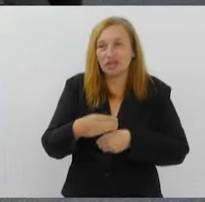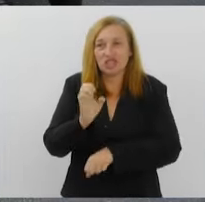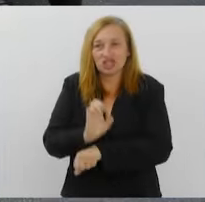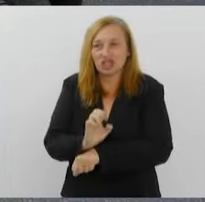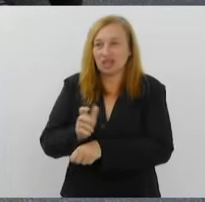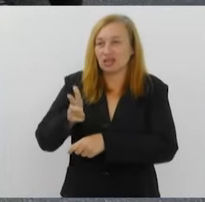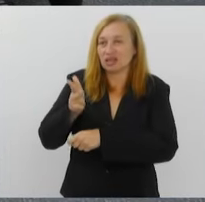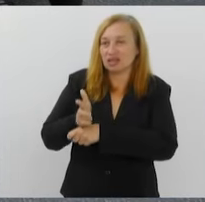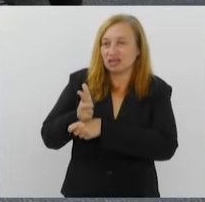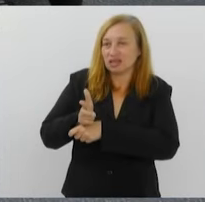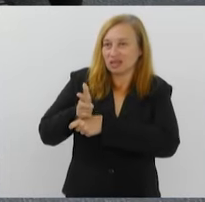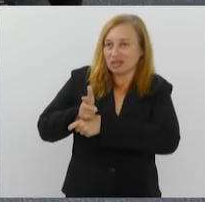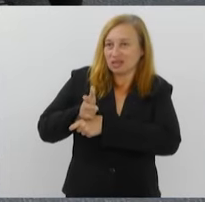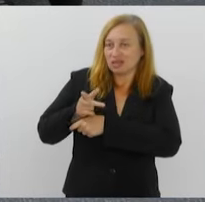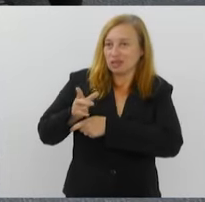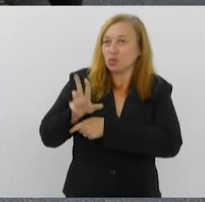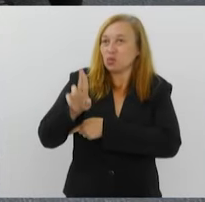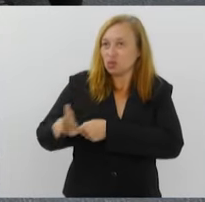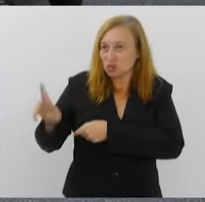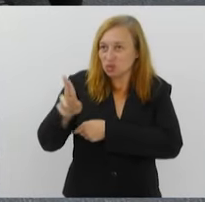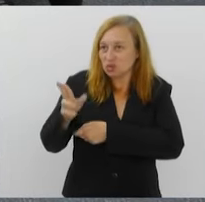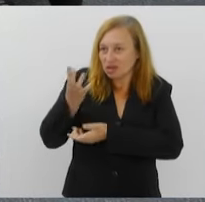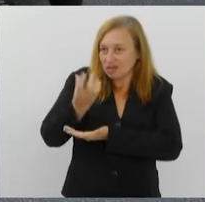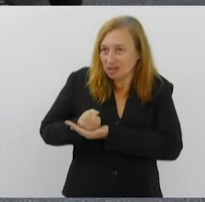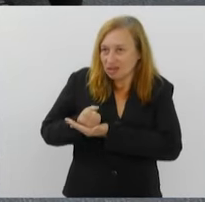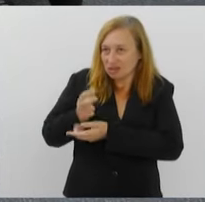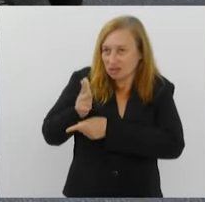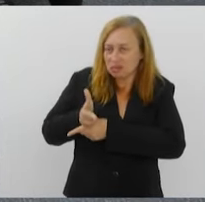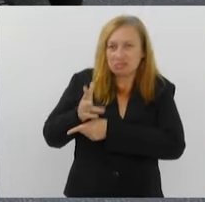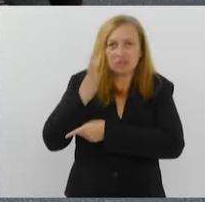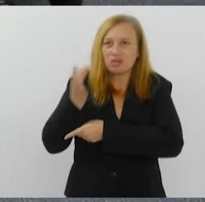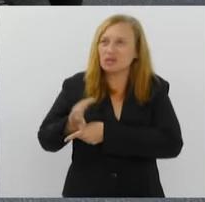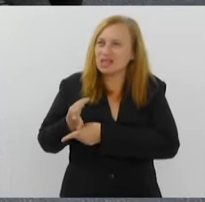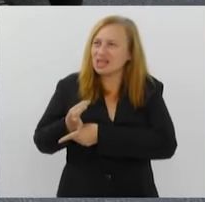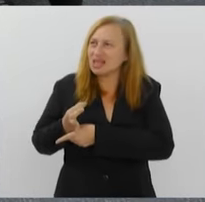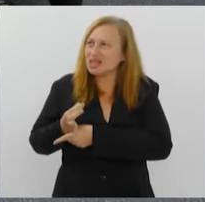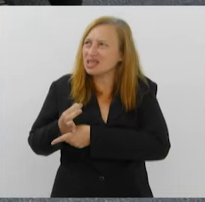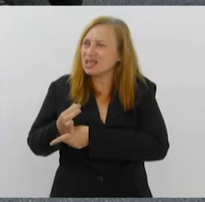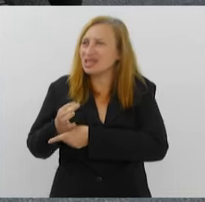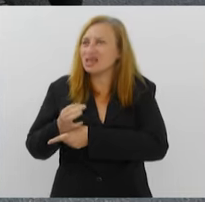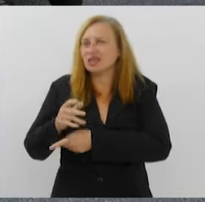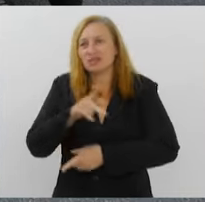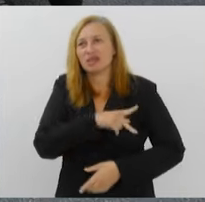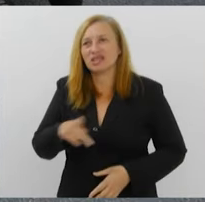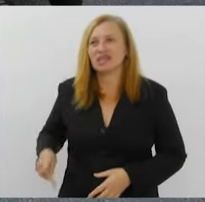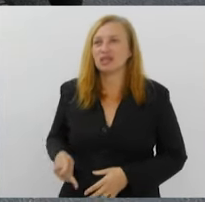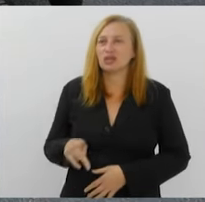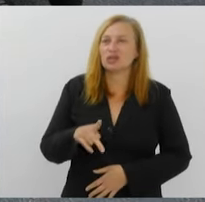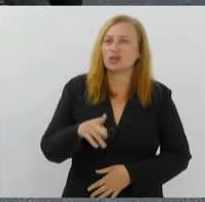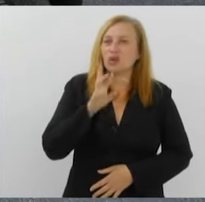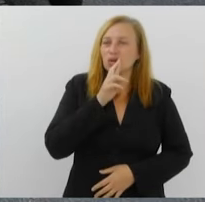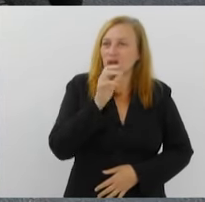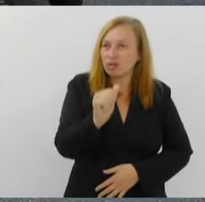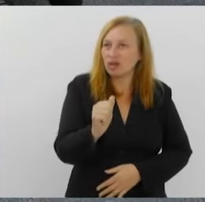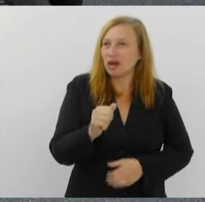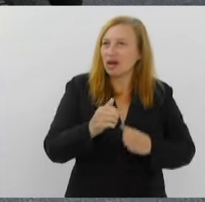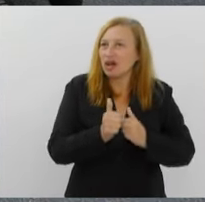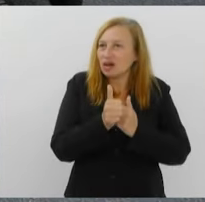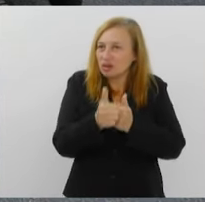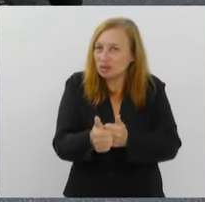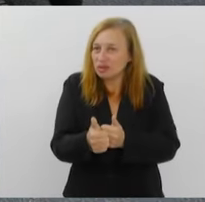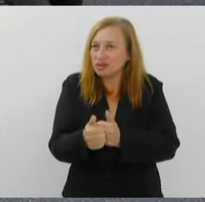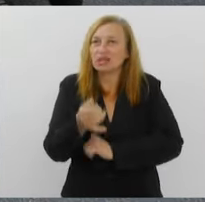deveriam usar a câmera corporal. Não sei se Vossa Excelência, presidente Rodrigo Amorim, acompanha isso que eu